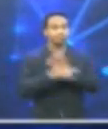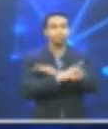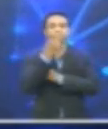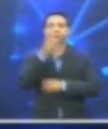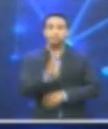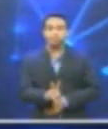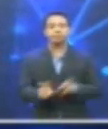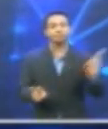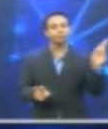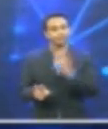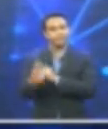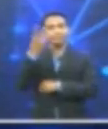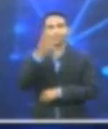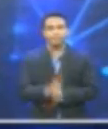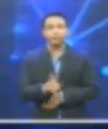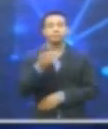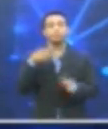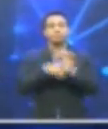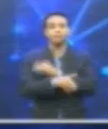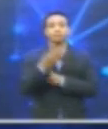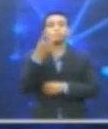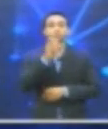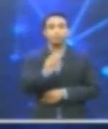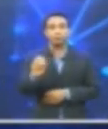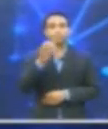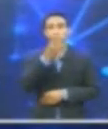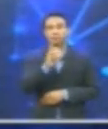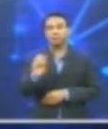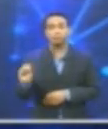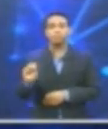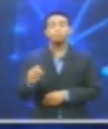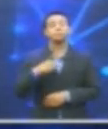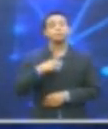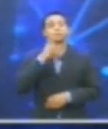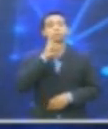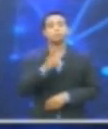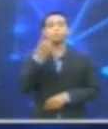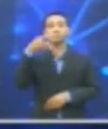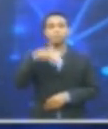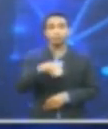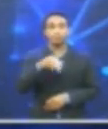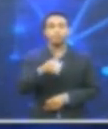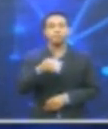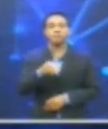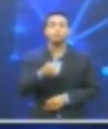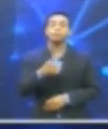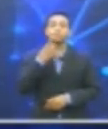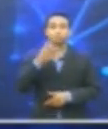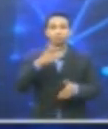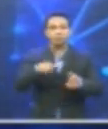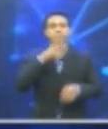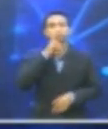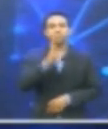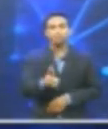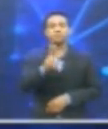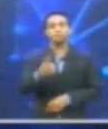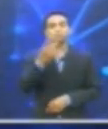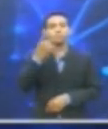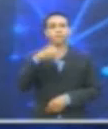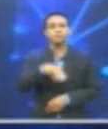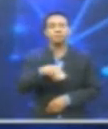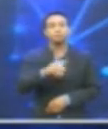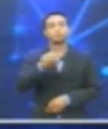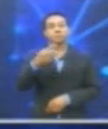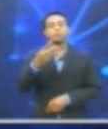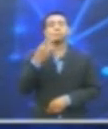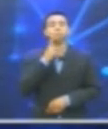A pergunta será feita em 30 segundos, a resposta em 2 minutos, réplica 1 minuto e tréplica 1 minuto.